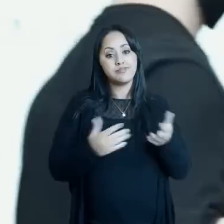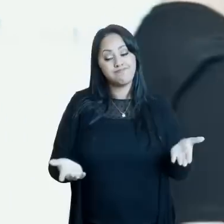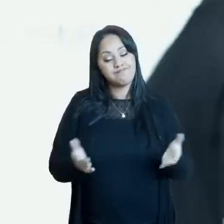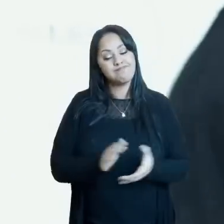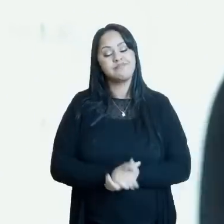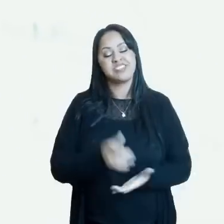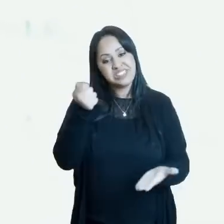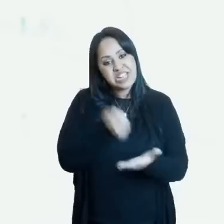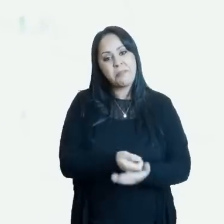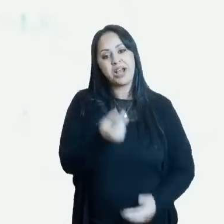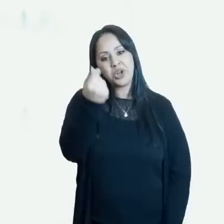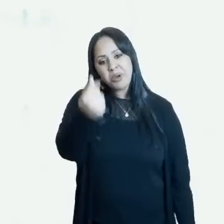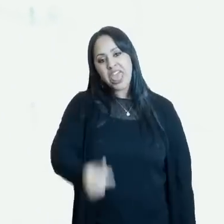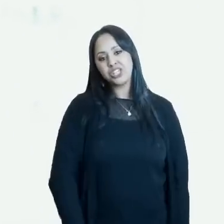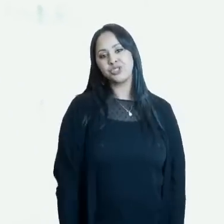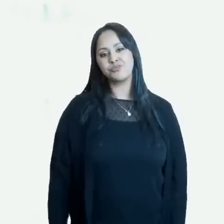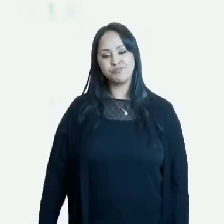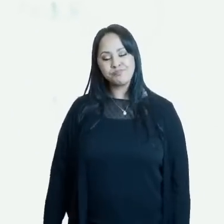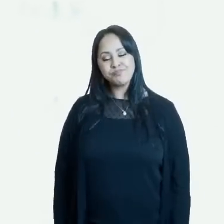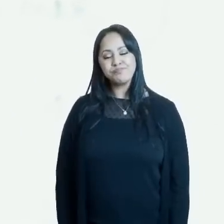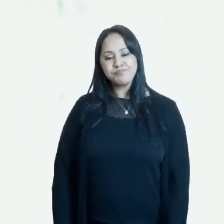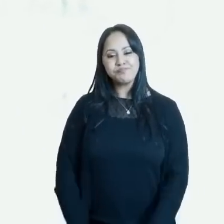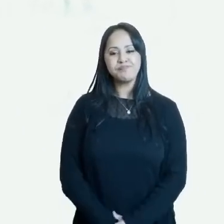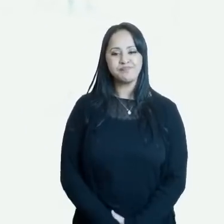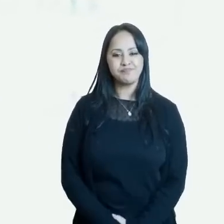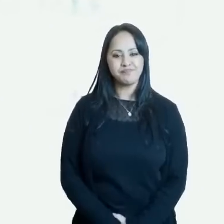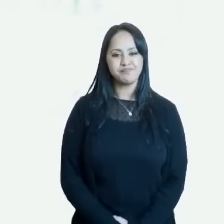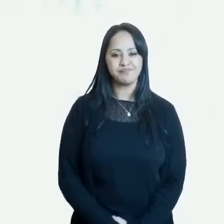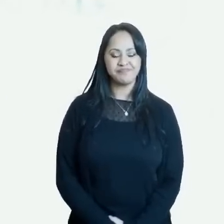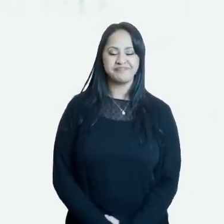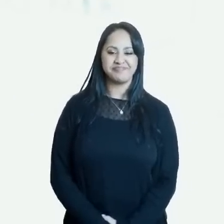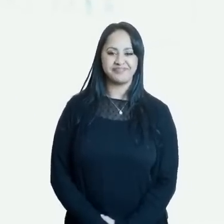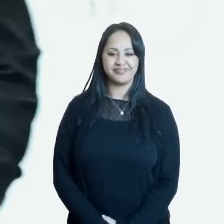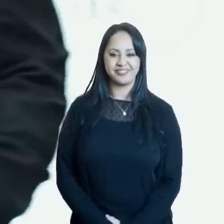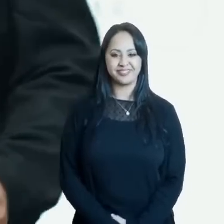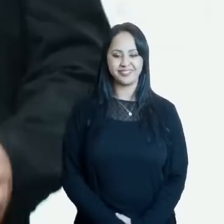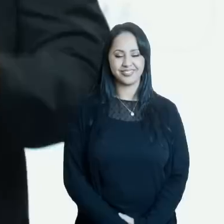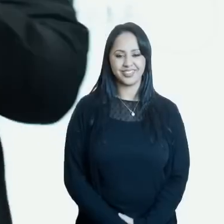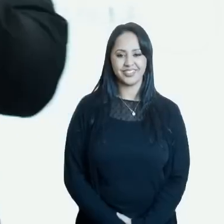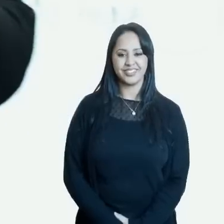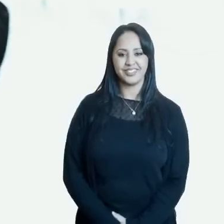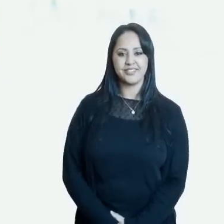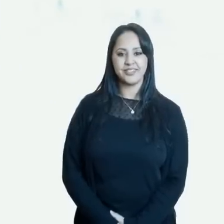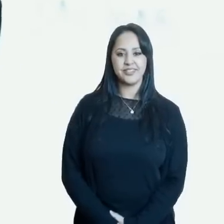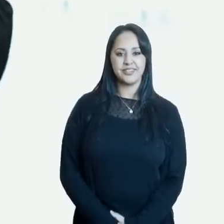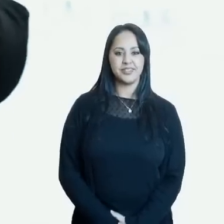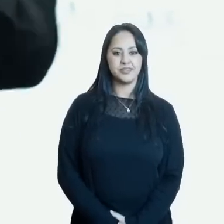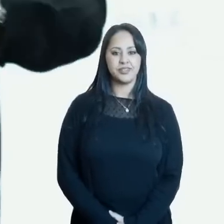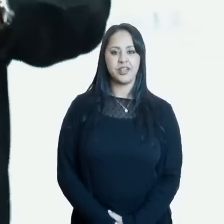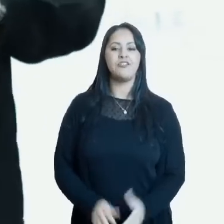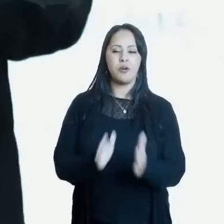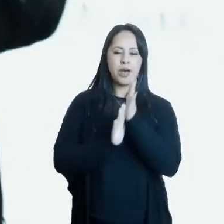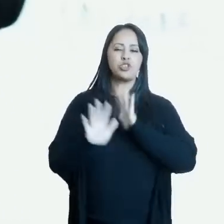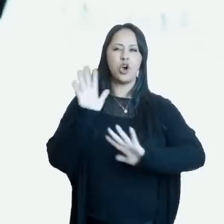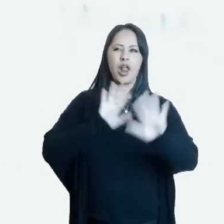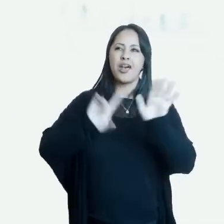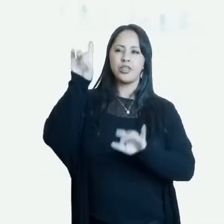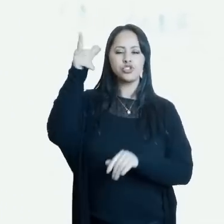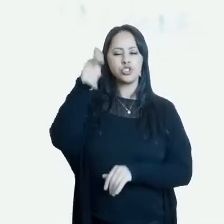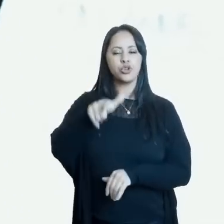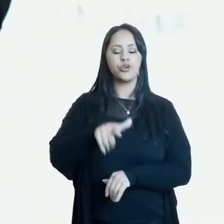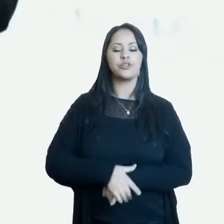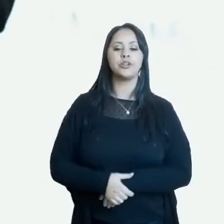Ele tá dormindo, não? Tá comendo. Bora adorar. Galera, ó, vamos adorar o nome do Senhor mais uma